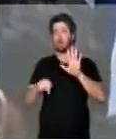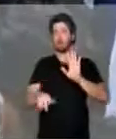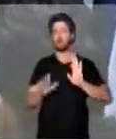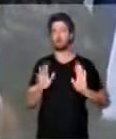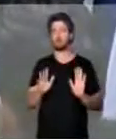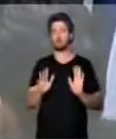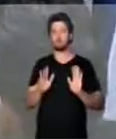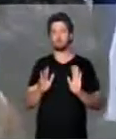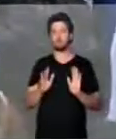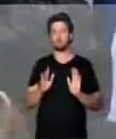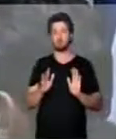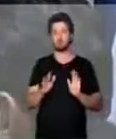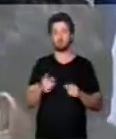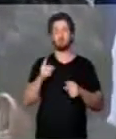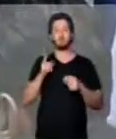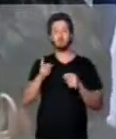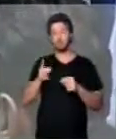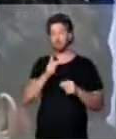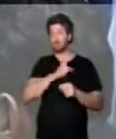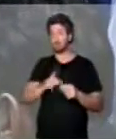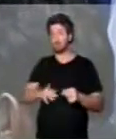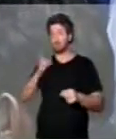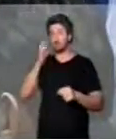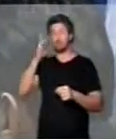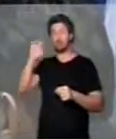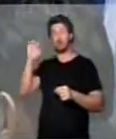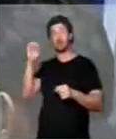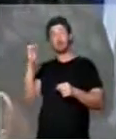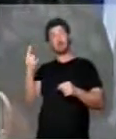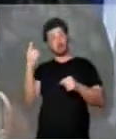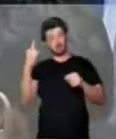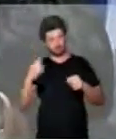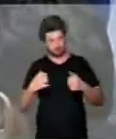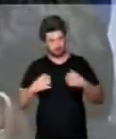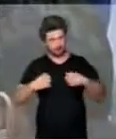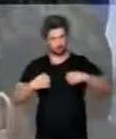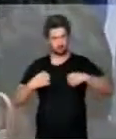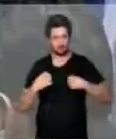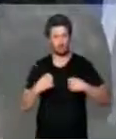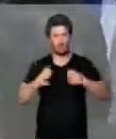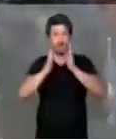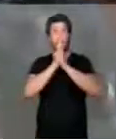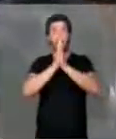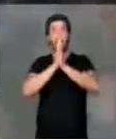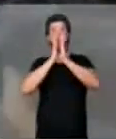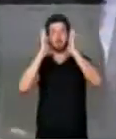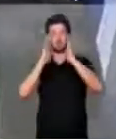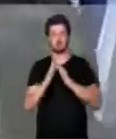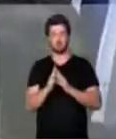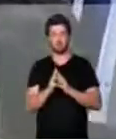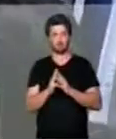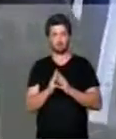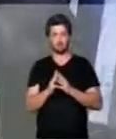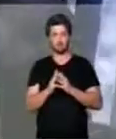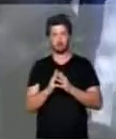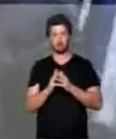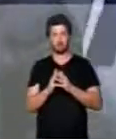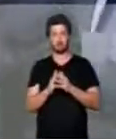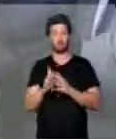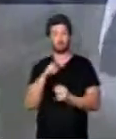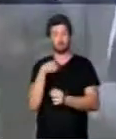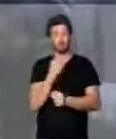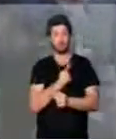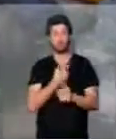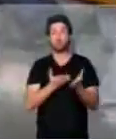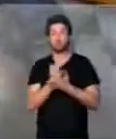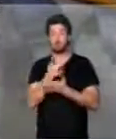mesmo quando veio pela iniciativa da ex-presidente Dilma, amém, que nós precisávamos